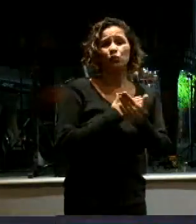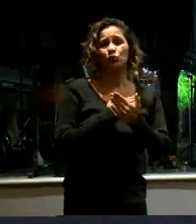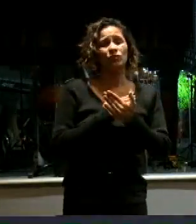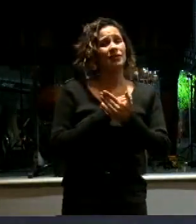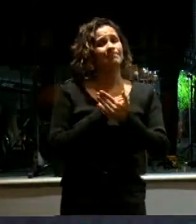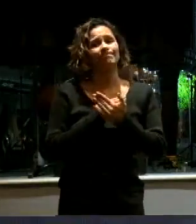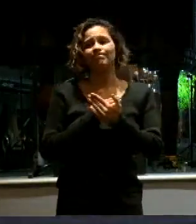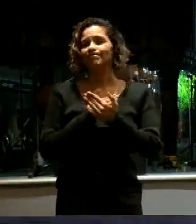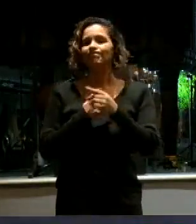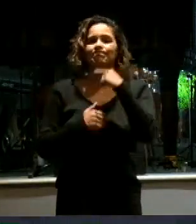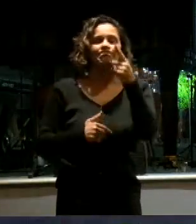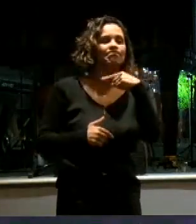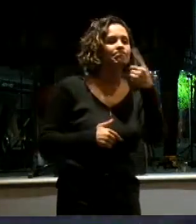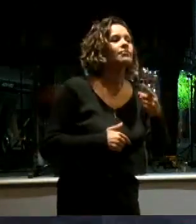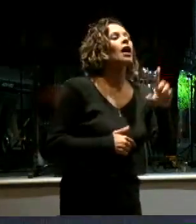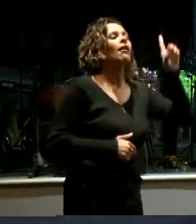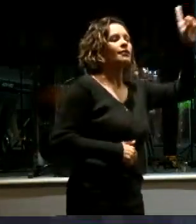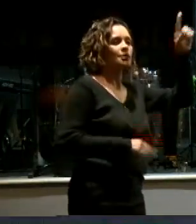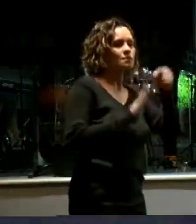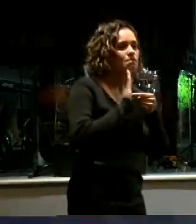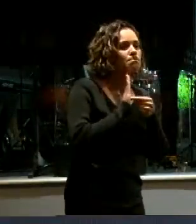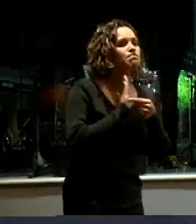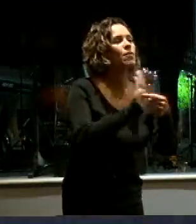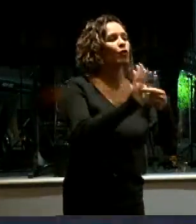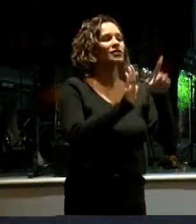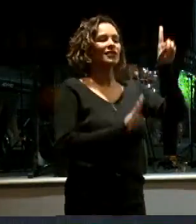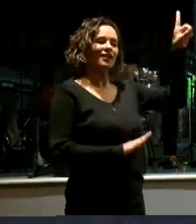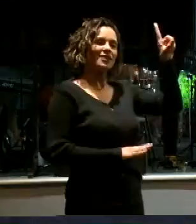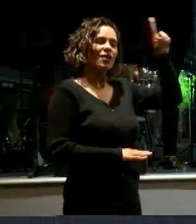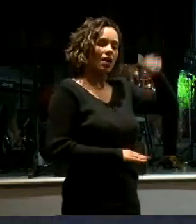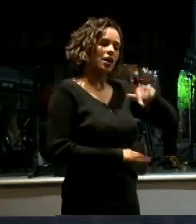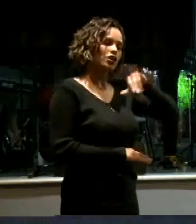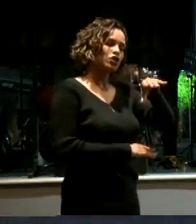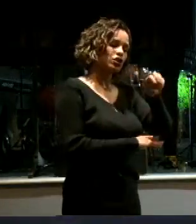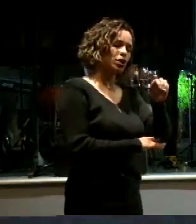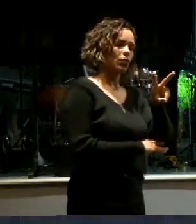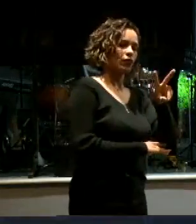te revelar quem Ele é. É Jeová Jireh.